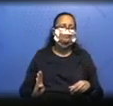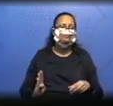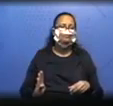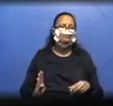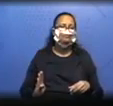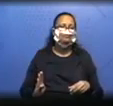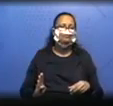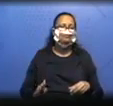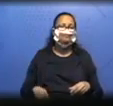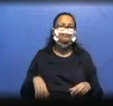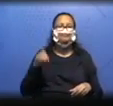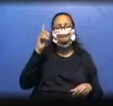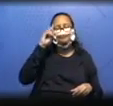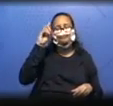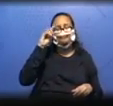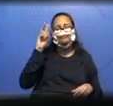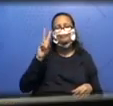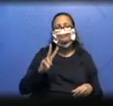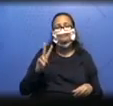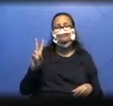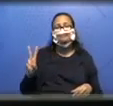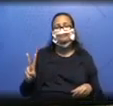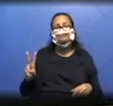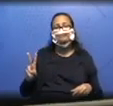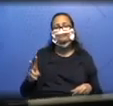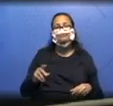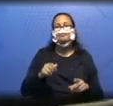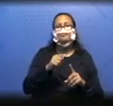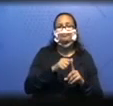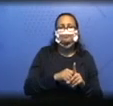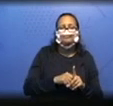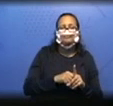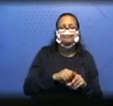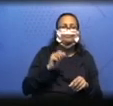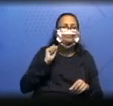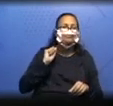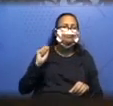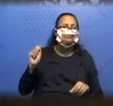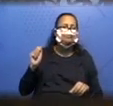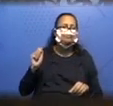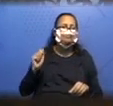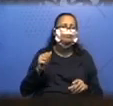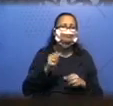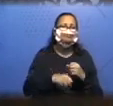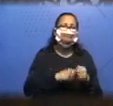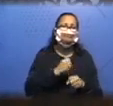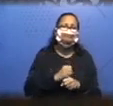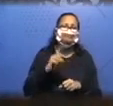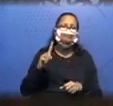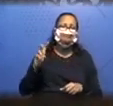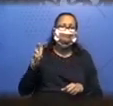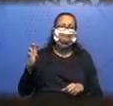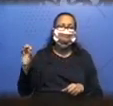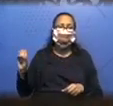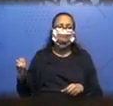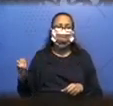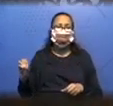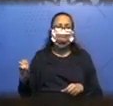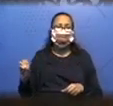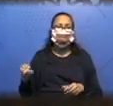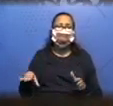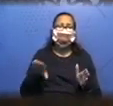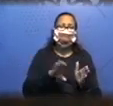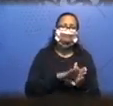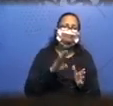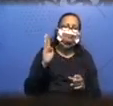futuramente chamaria Brasil. Então, em 22 de abril de 1500, Pedro Álvares Cabral chega aqui no Brasil,